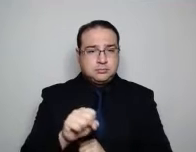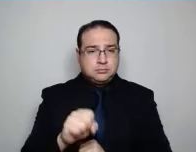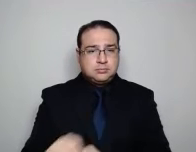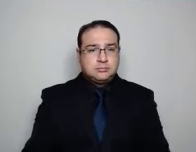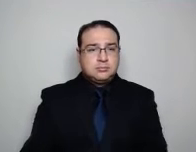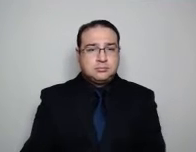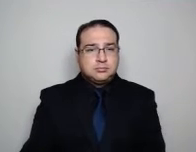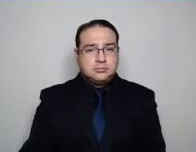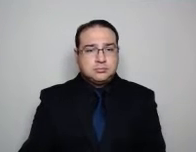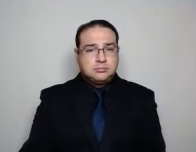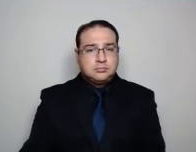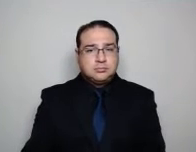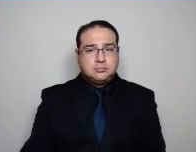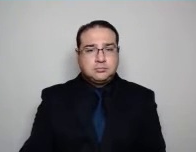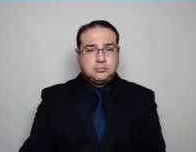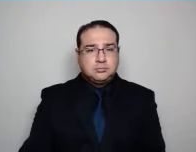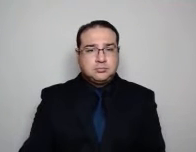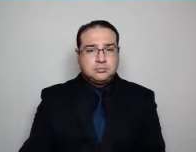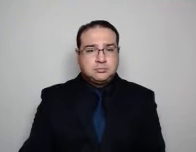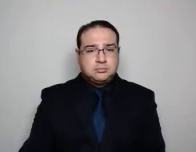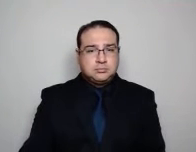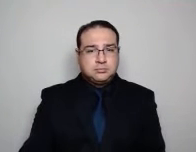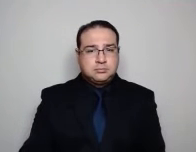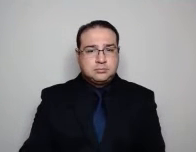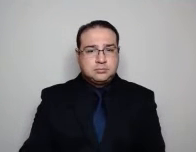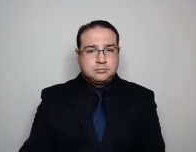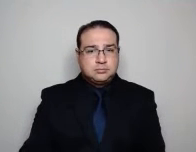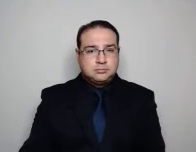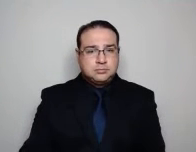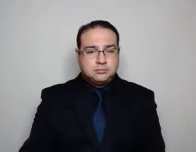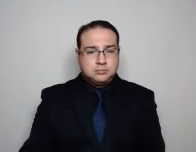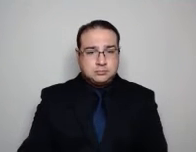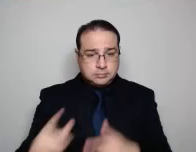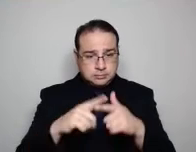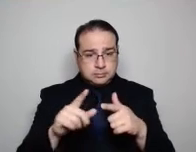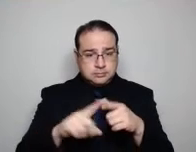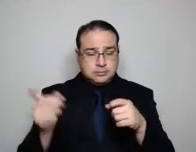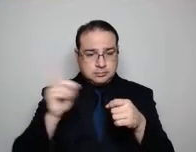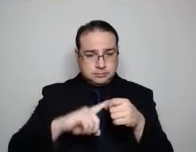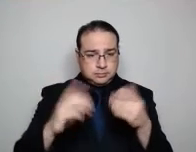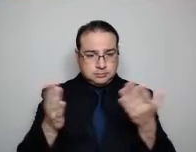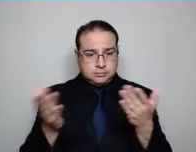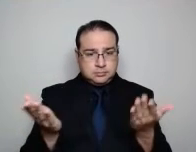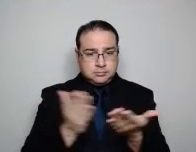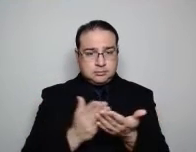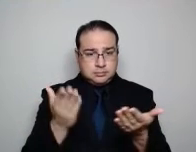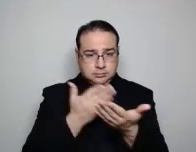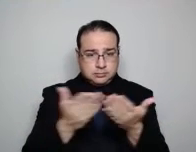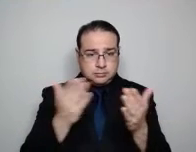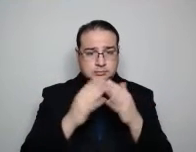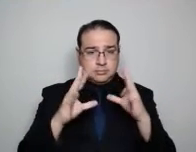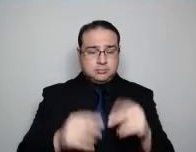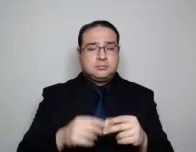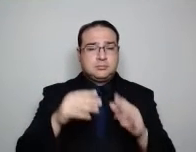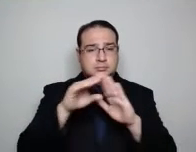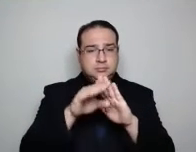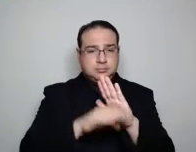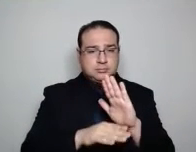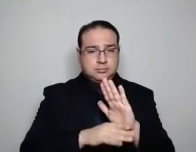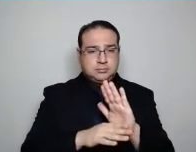Esse é nosso. Mas tudo bem, é porque eu tive um problema aqui no meu computador, eu tive que reiniciar, eu perdi completamente aqui a minha pauta,